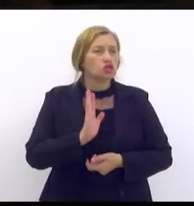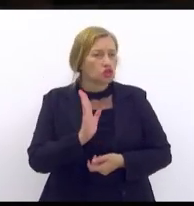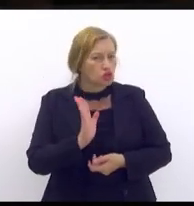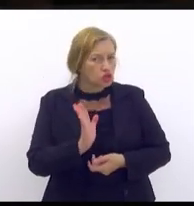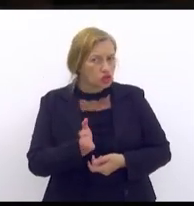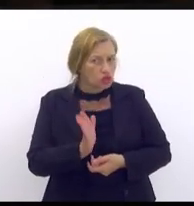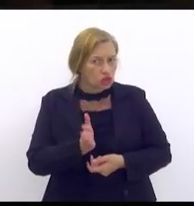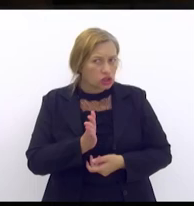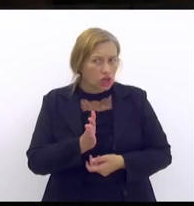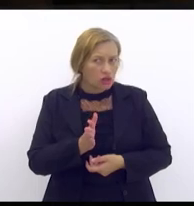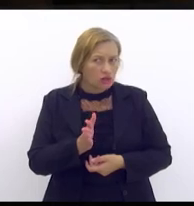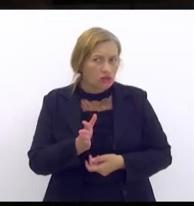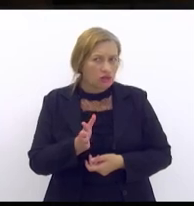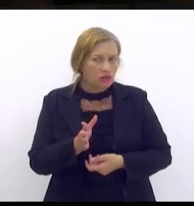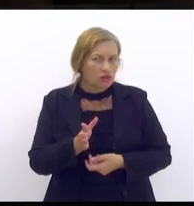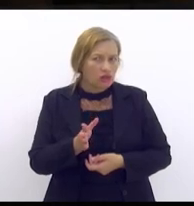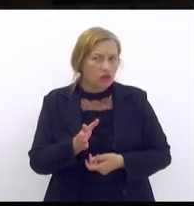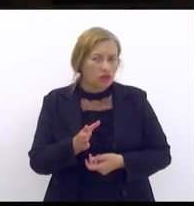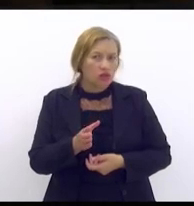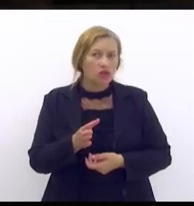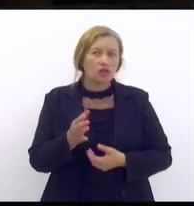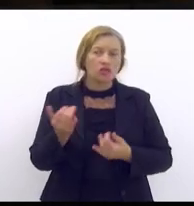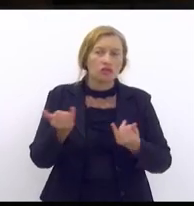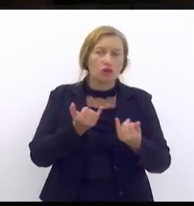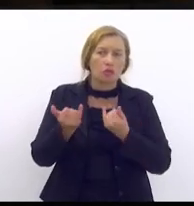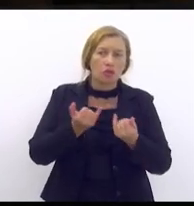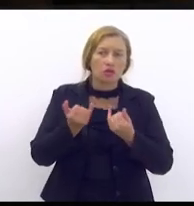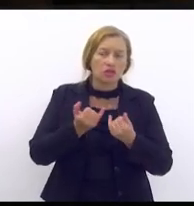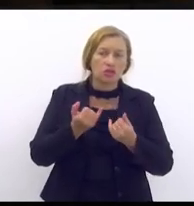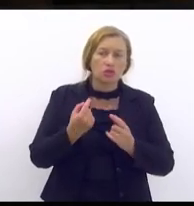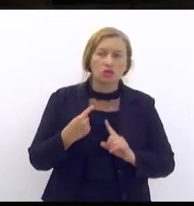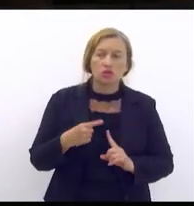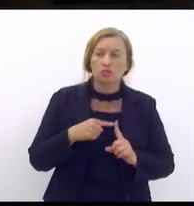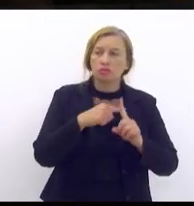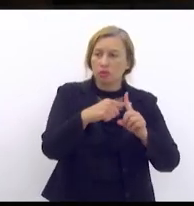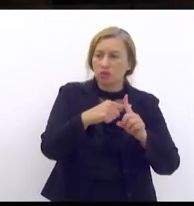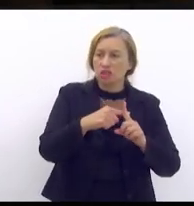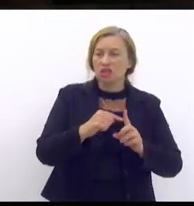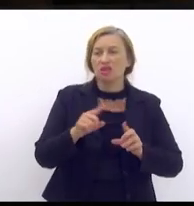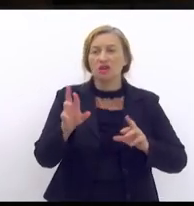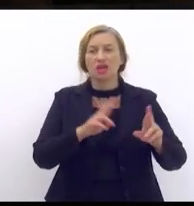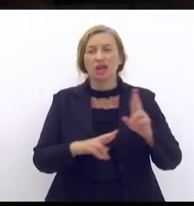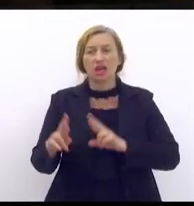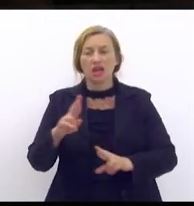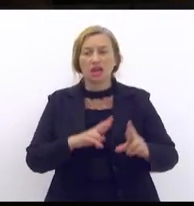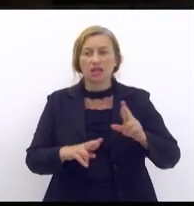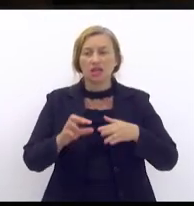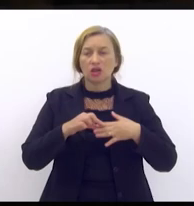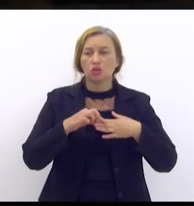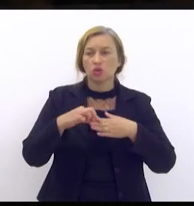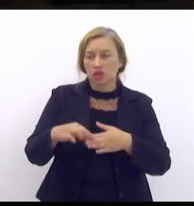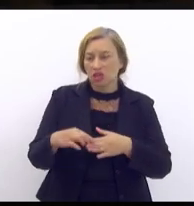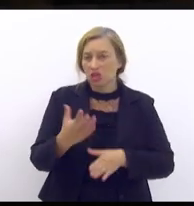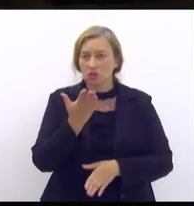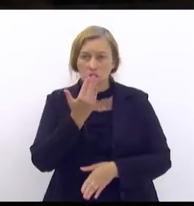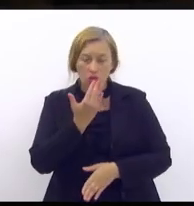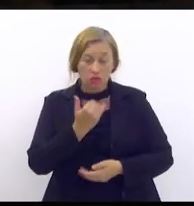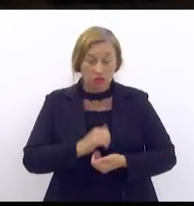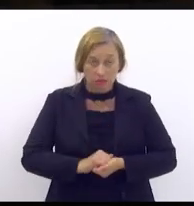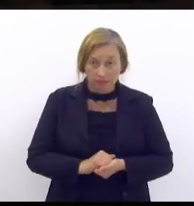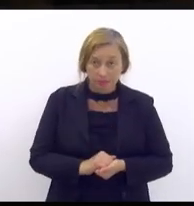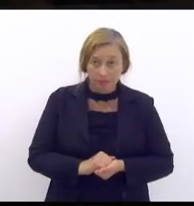aqui comentários positivos, né, em relação ao programa do Guia Alimentar. E